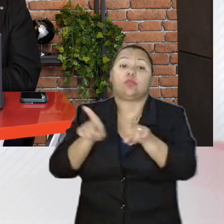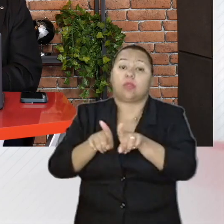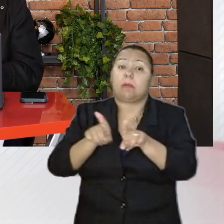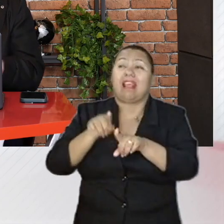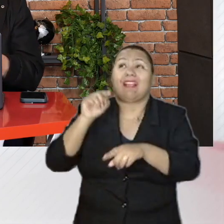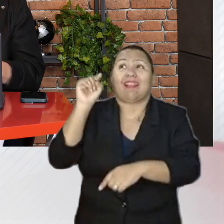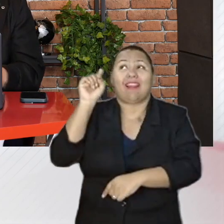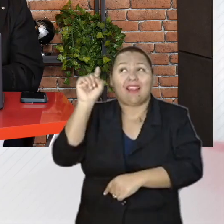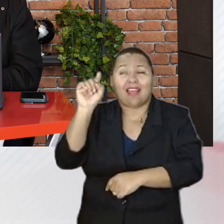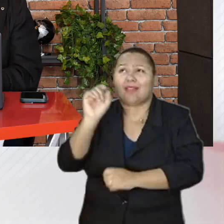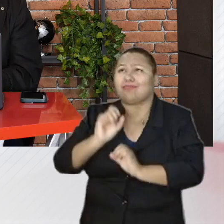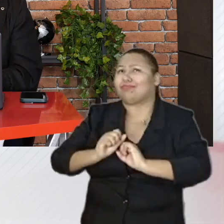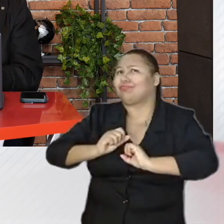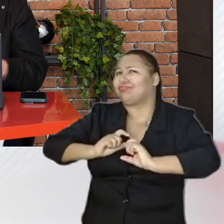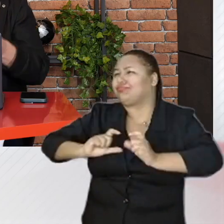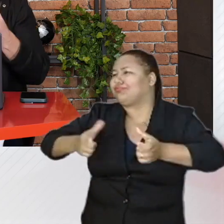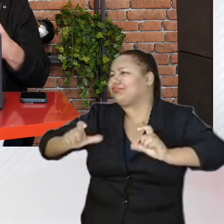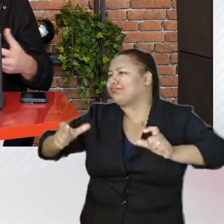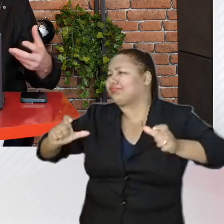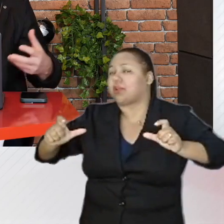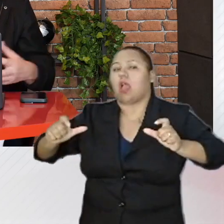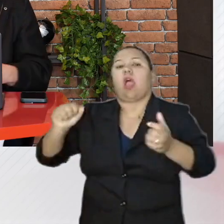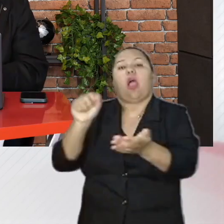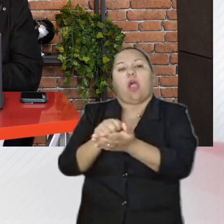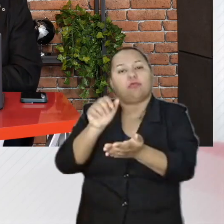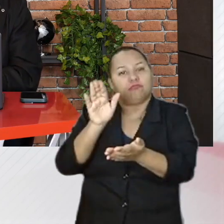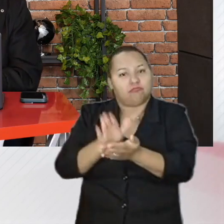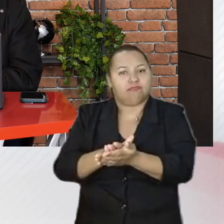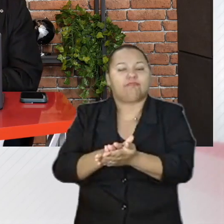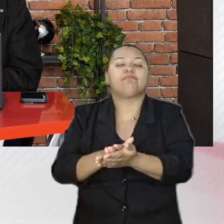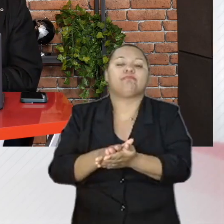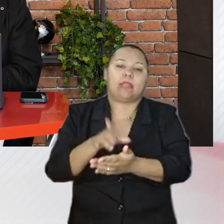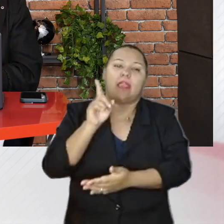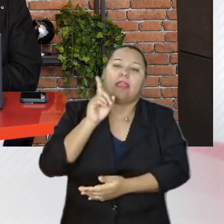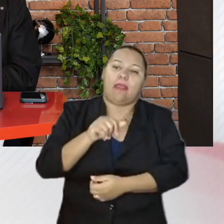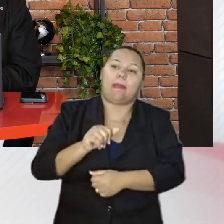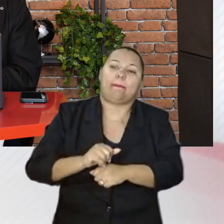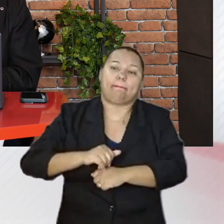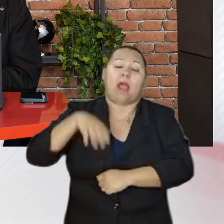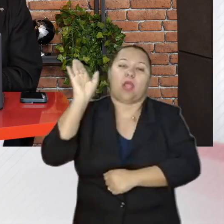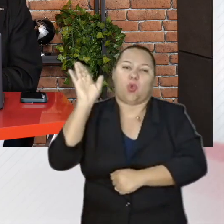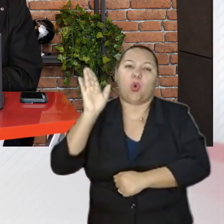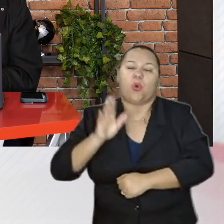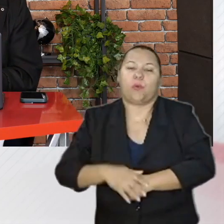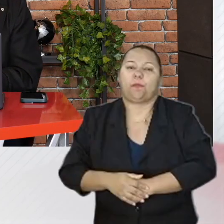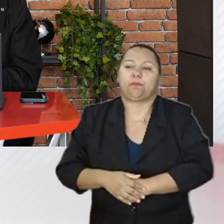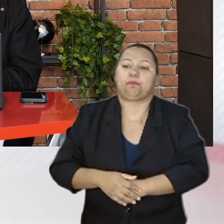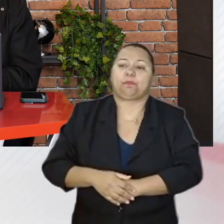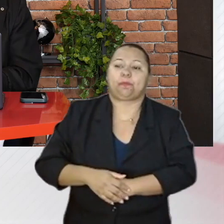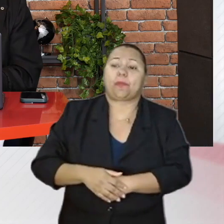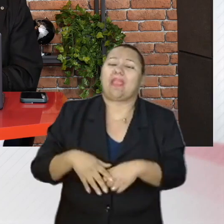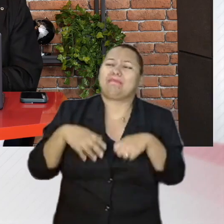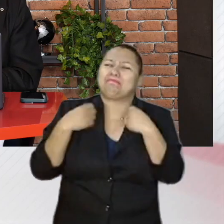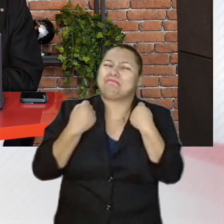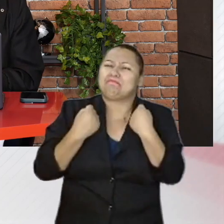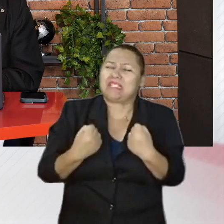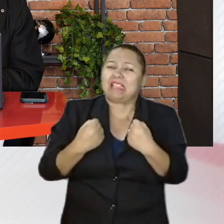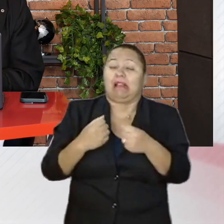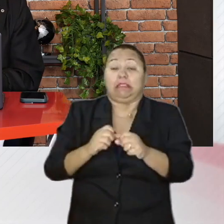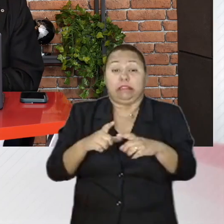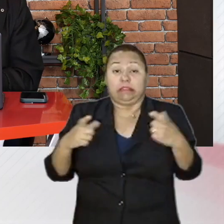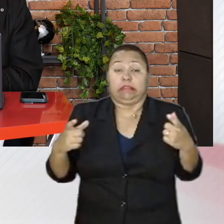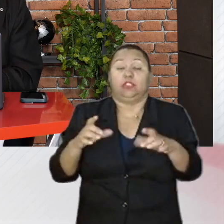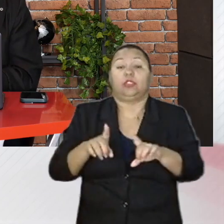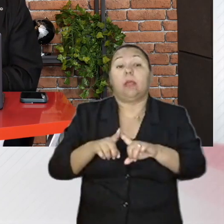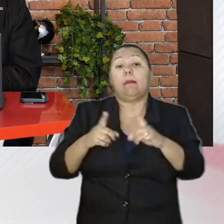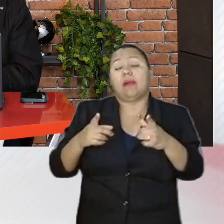maior essa carga tributária e se fala que no Brasil a carga tributária ela é muito pesada, é grande. Na verdade, não é